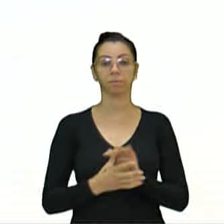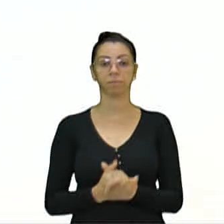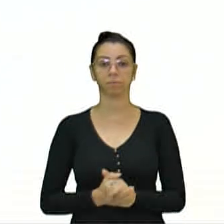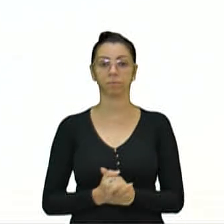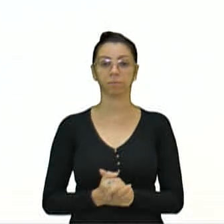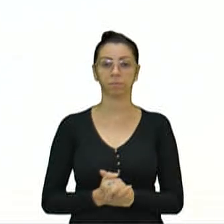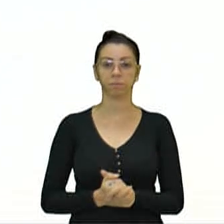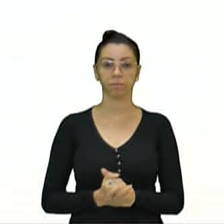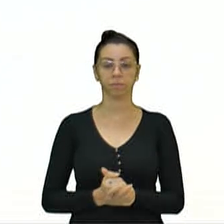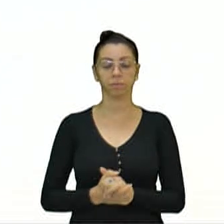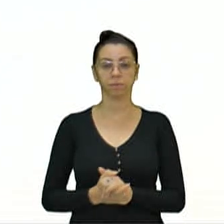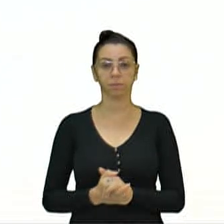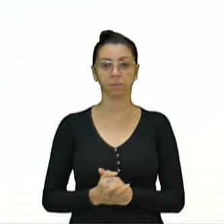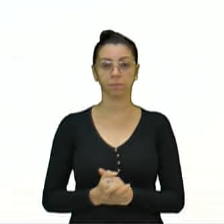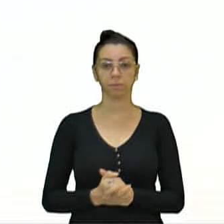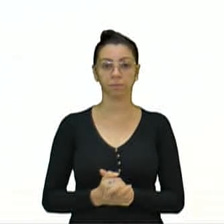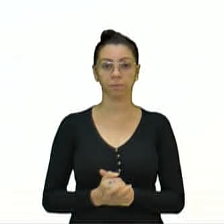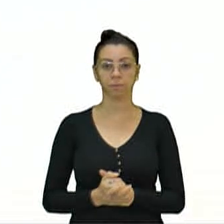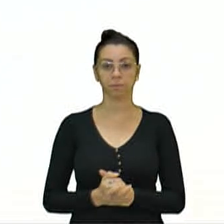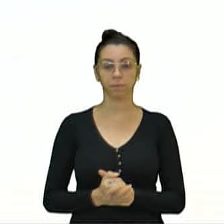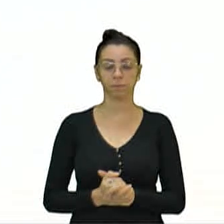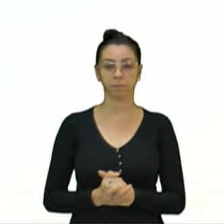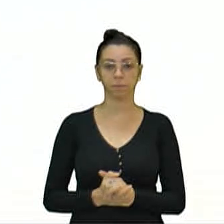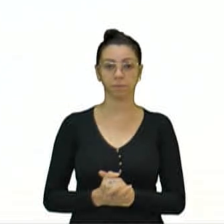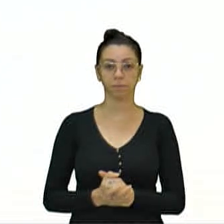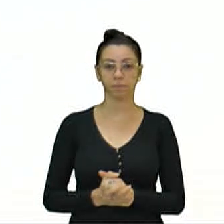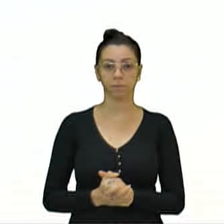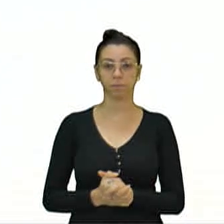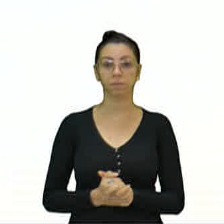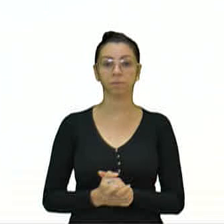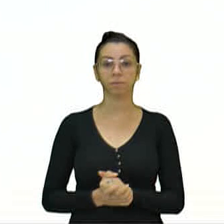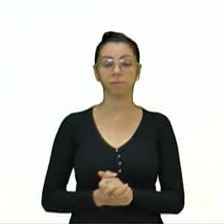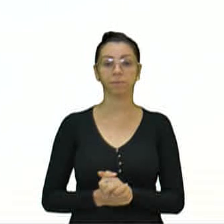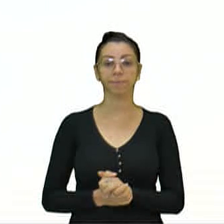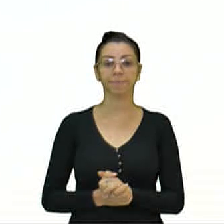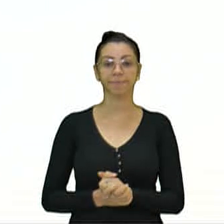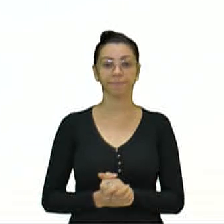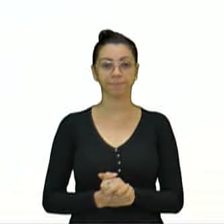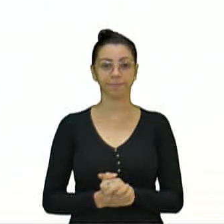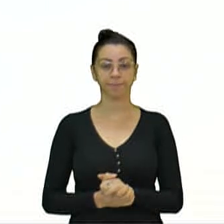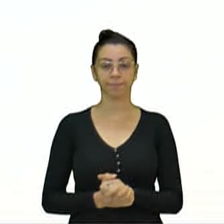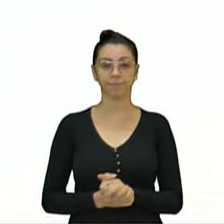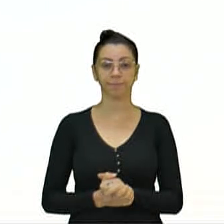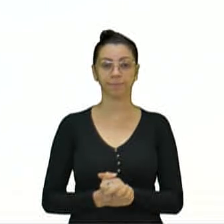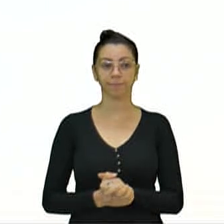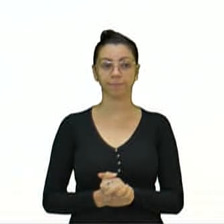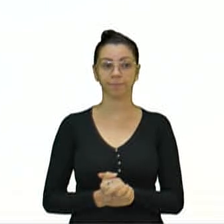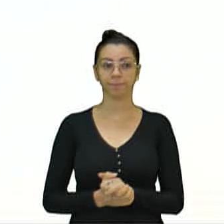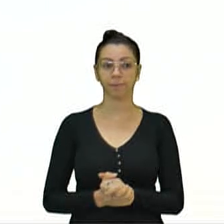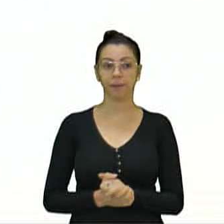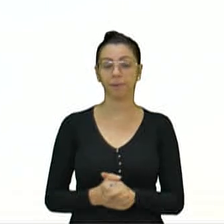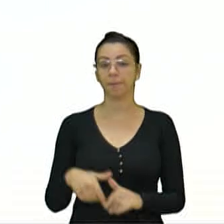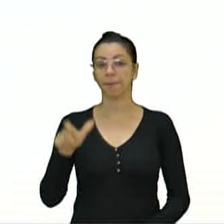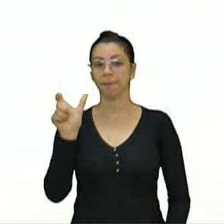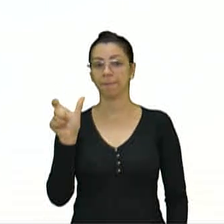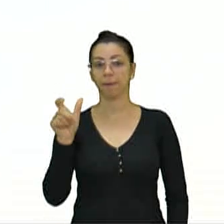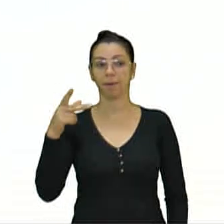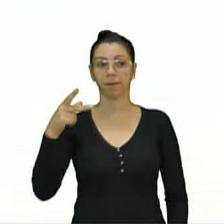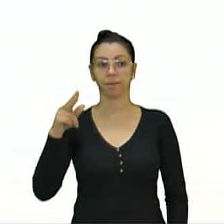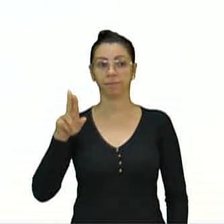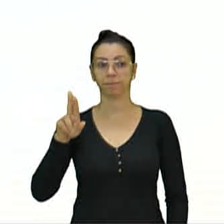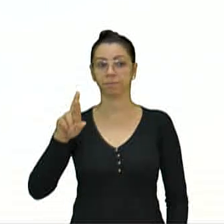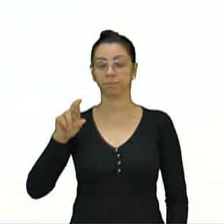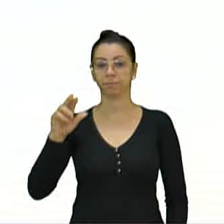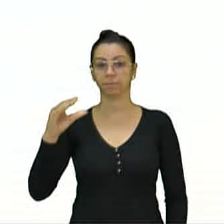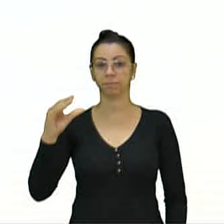1. Purchase online too is the same as. A palavra purchase, que aparece aqui, ó,